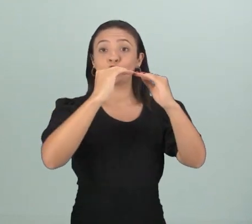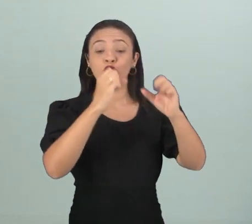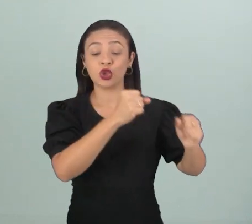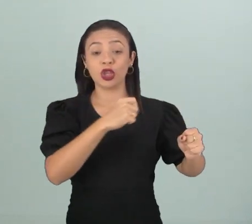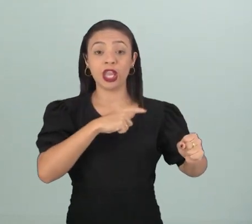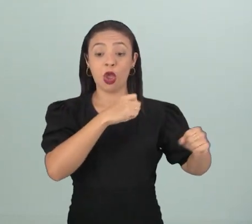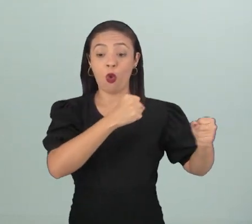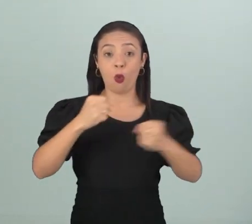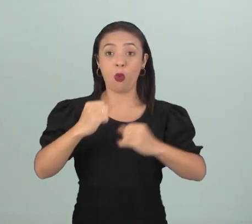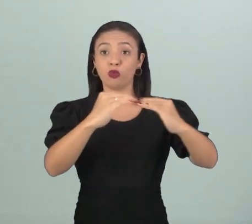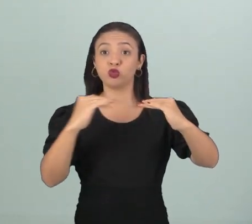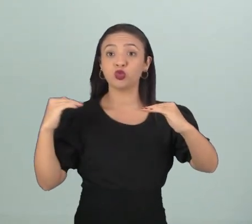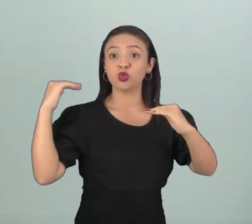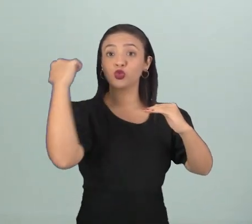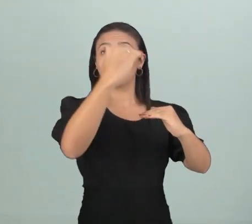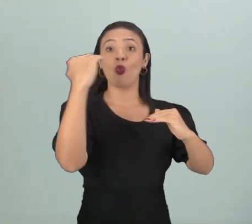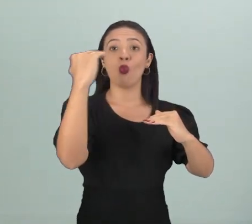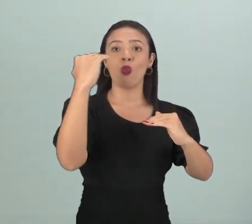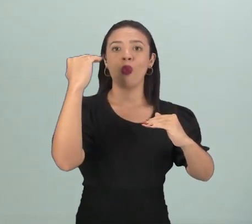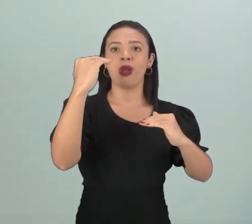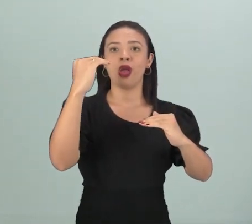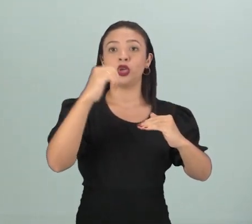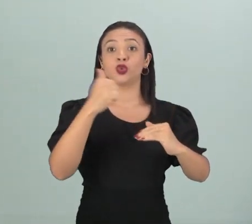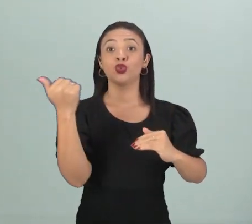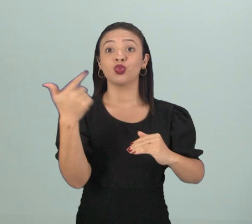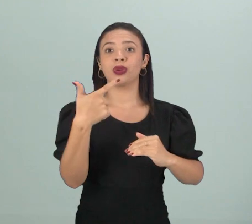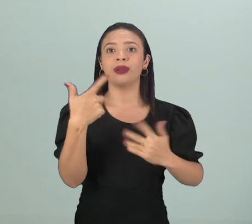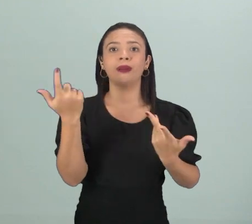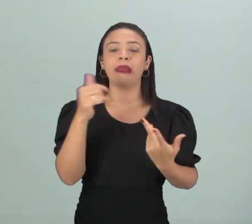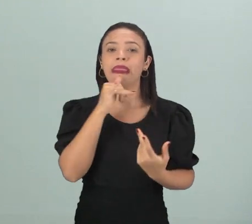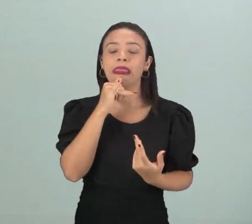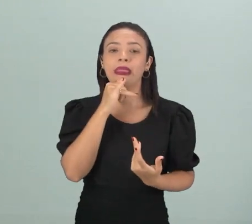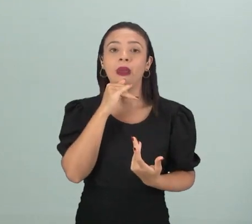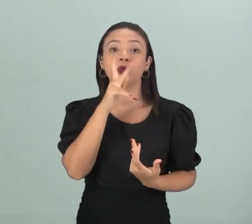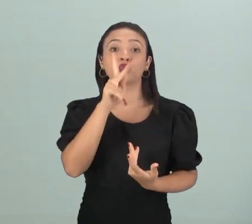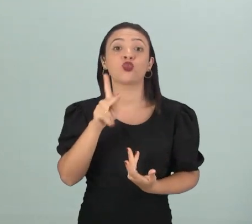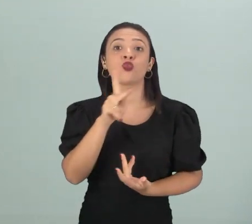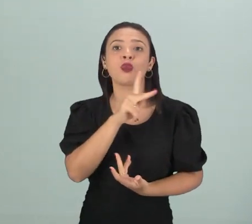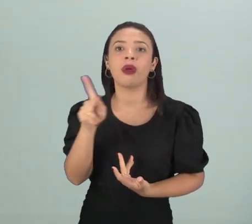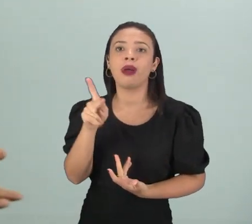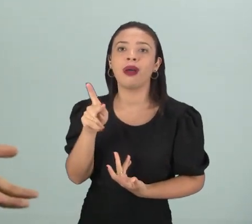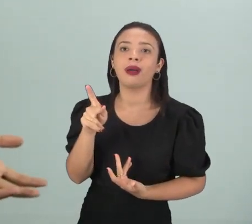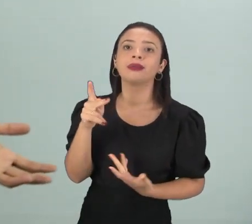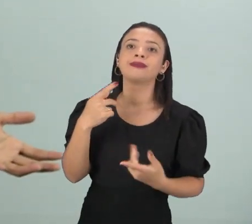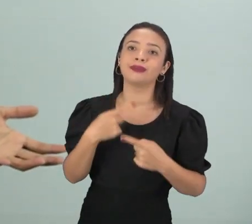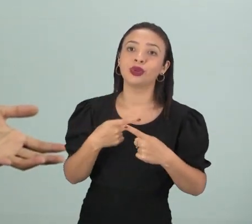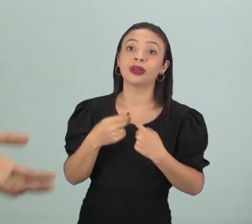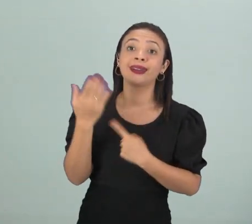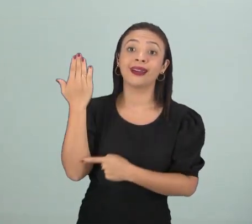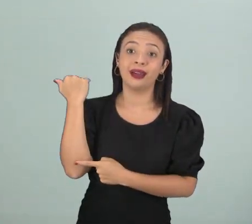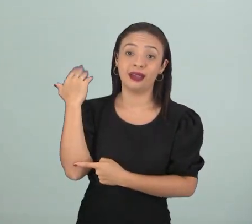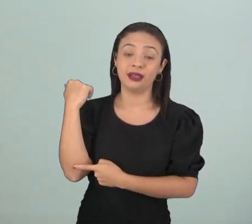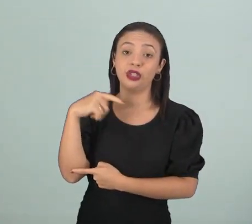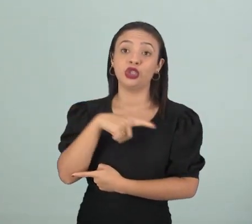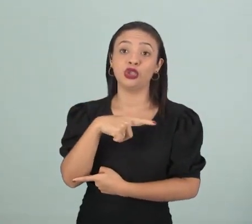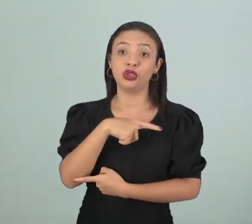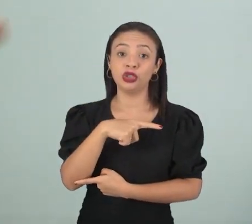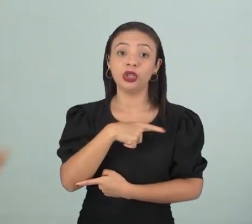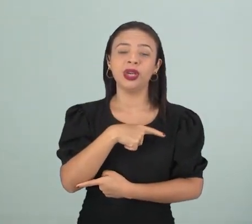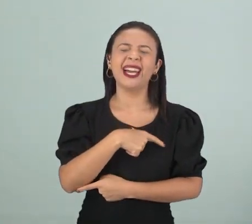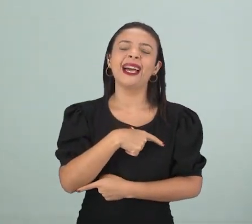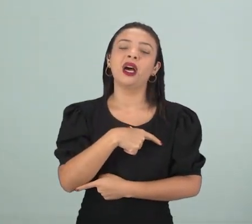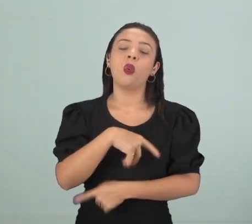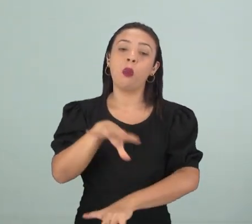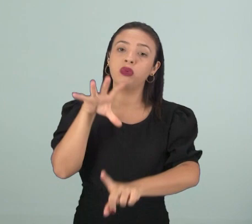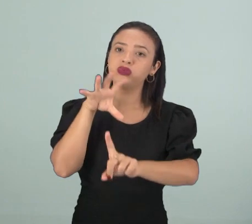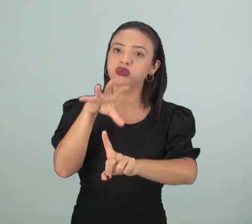poder superior, politicamente falando, do que o do próprio Papa, que nesse período era quem tinha essa